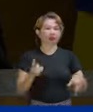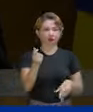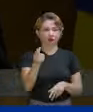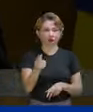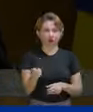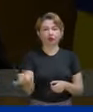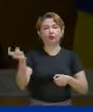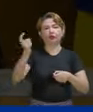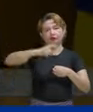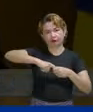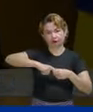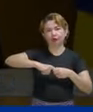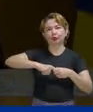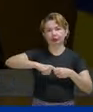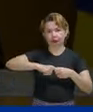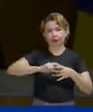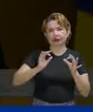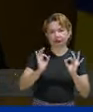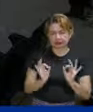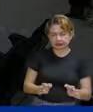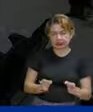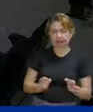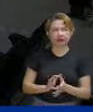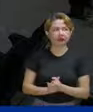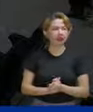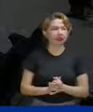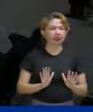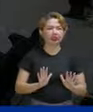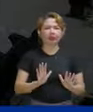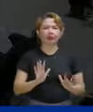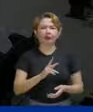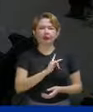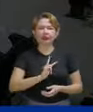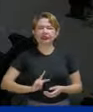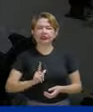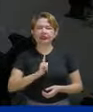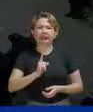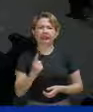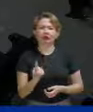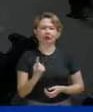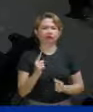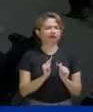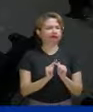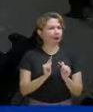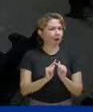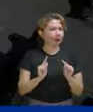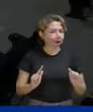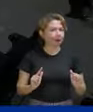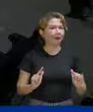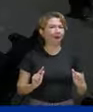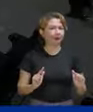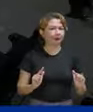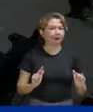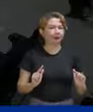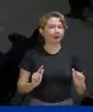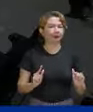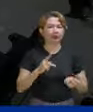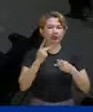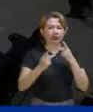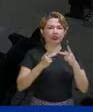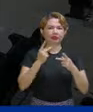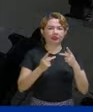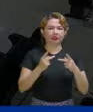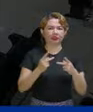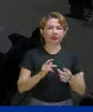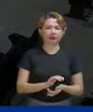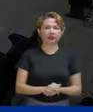ao valor a ser devolvido, não é? Senhor presidente, parece que tem um pequeno problema, né? Sim. Que os argumentos Imagem ampla